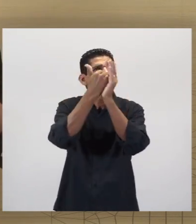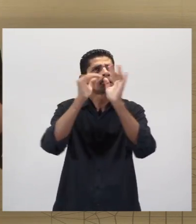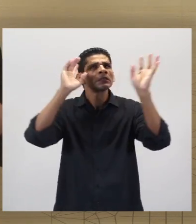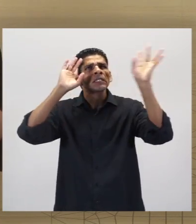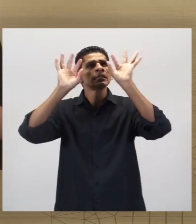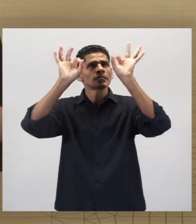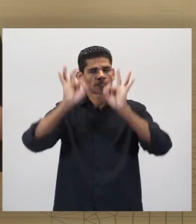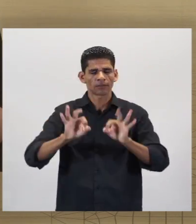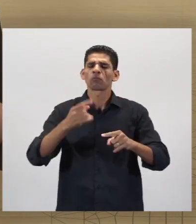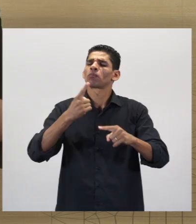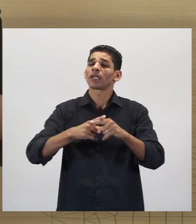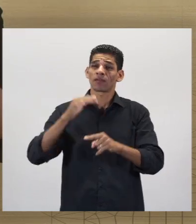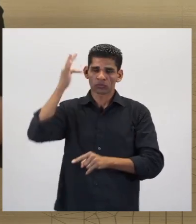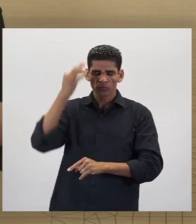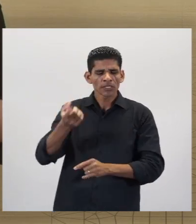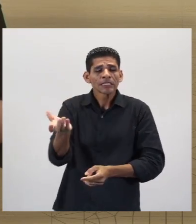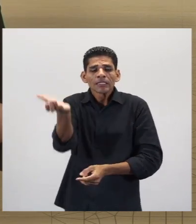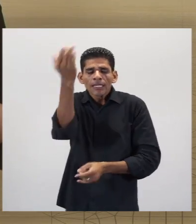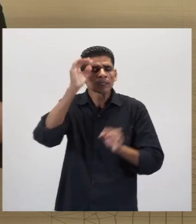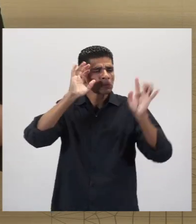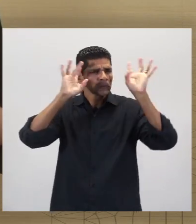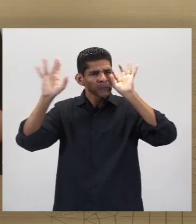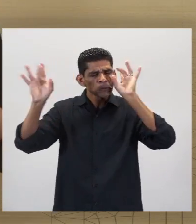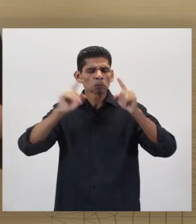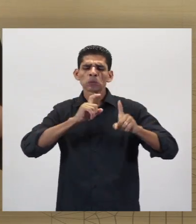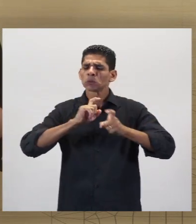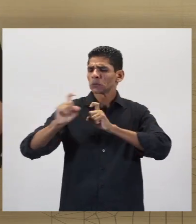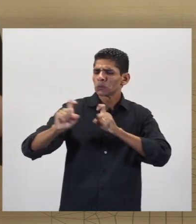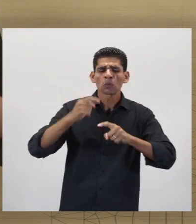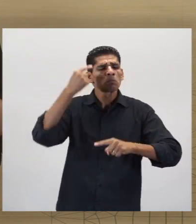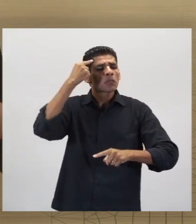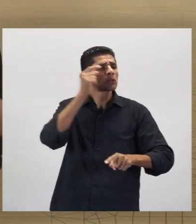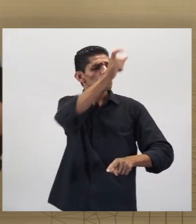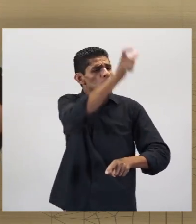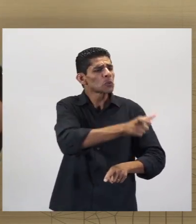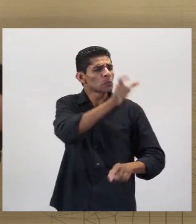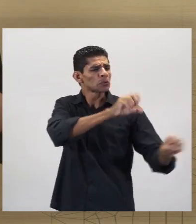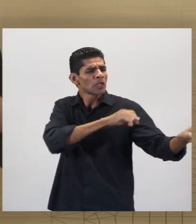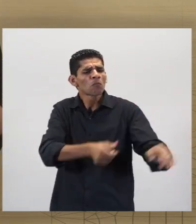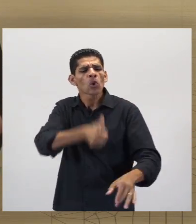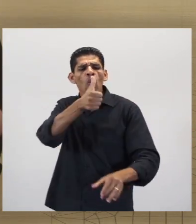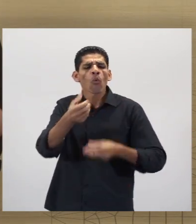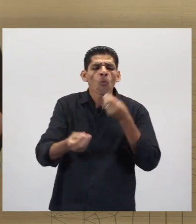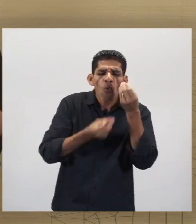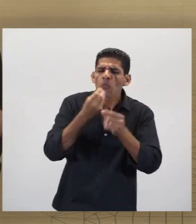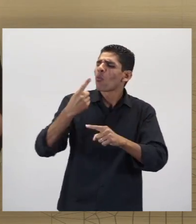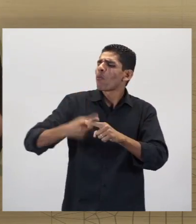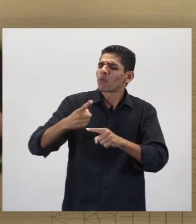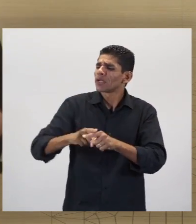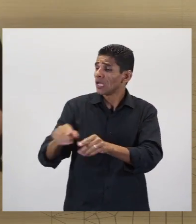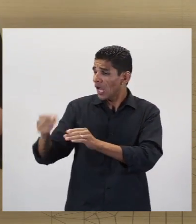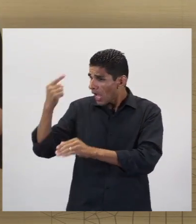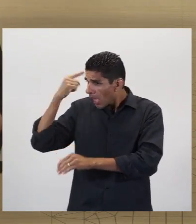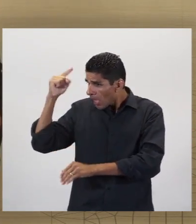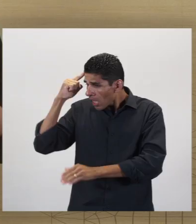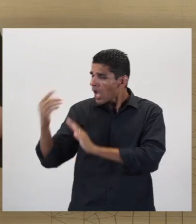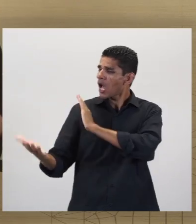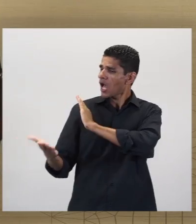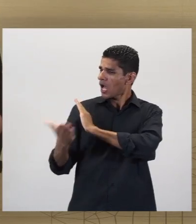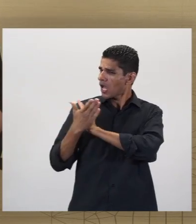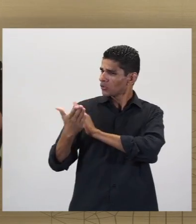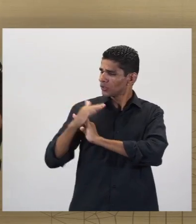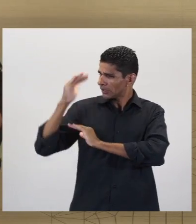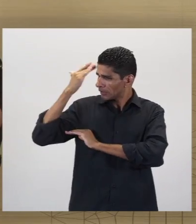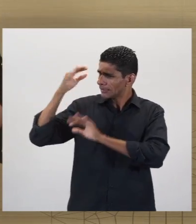para a educação, ou seja, quais as melhores formas de educar os indivíduos dentro de um determinado projeto educativo. A filosofia